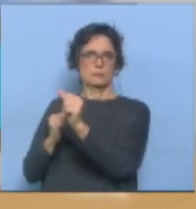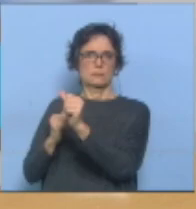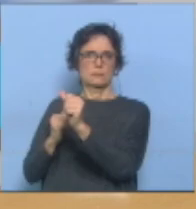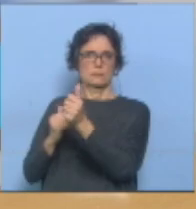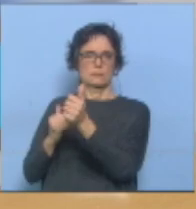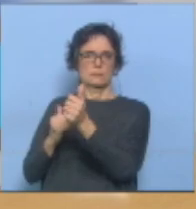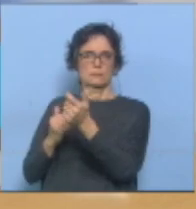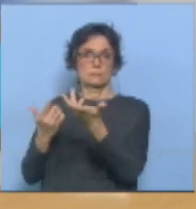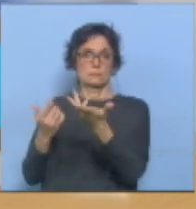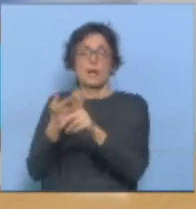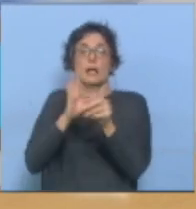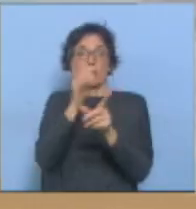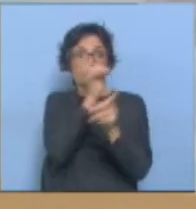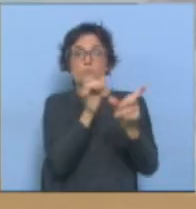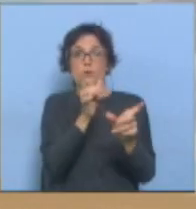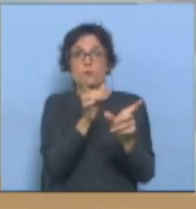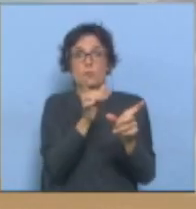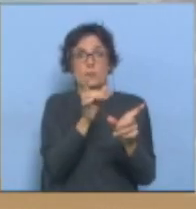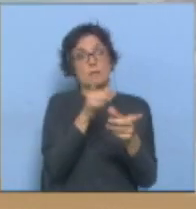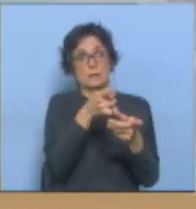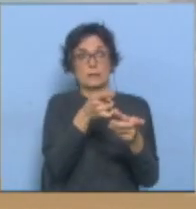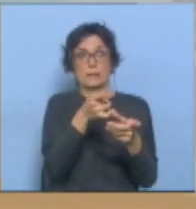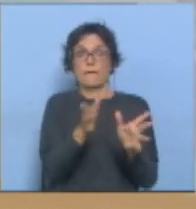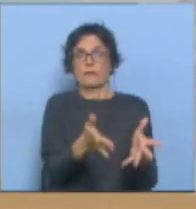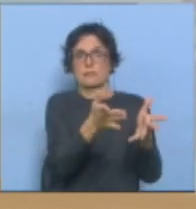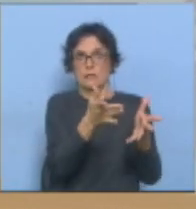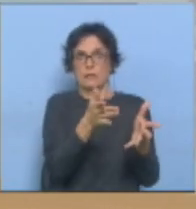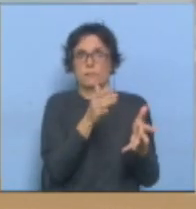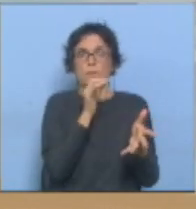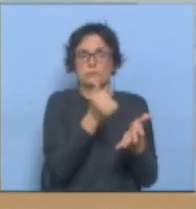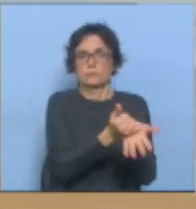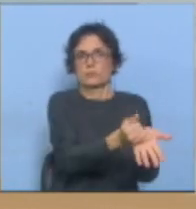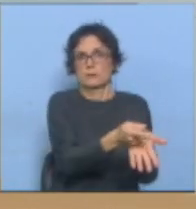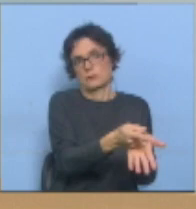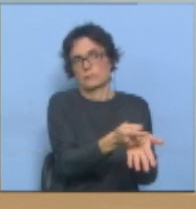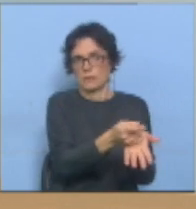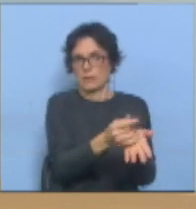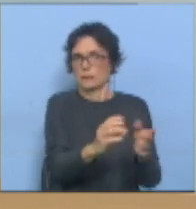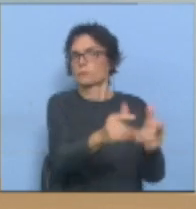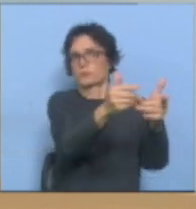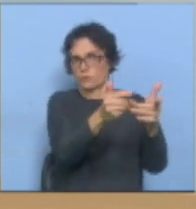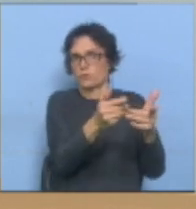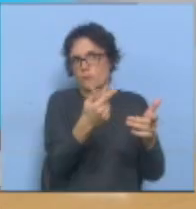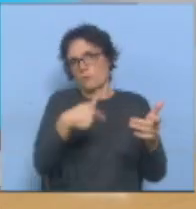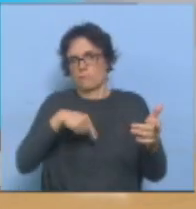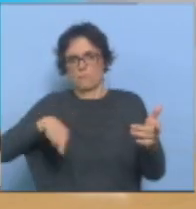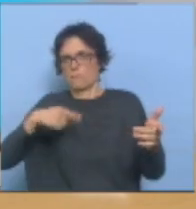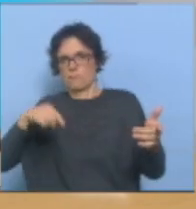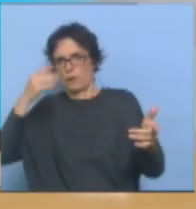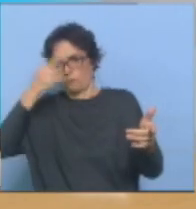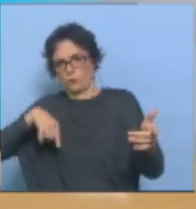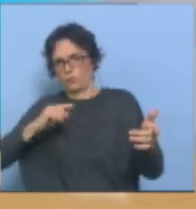um avanço. Juntemos aqui outro elemento, que também não deveria ser o principal, digo eu, mas que é o económico. Fala-se muito